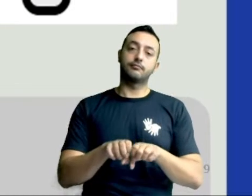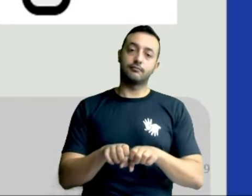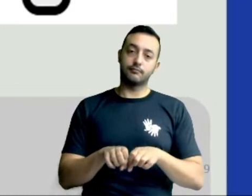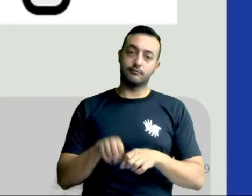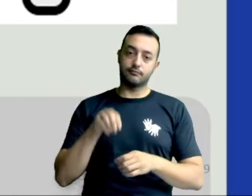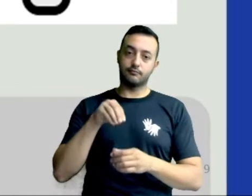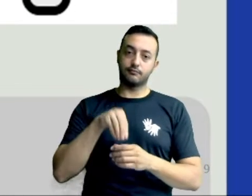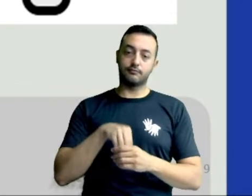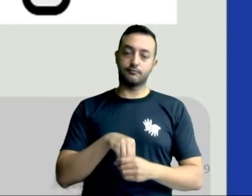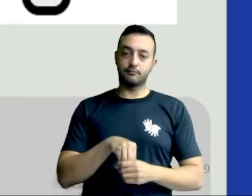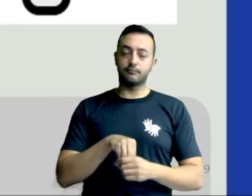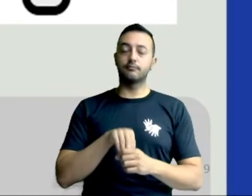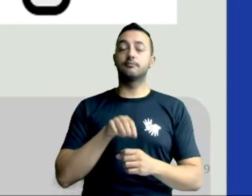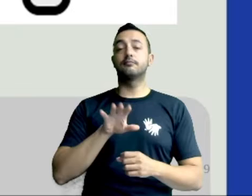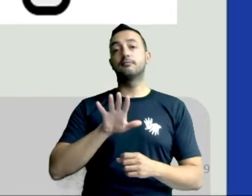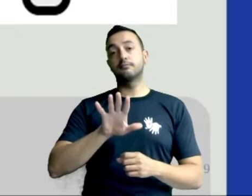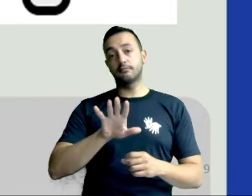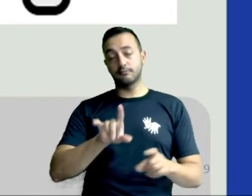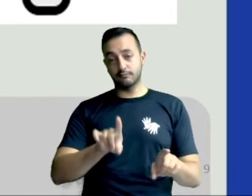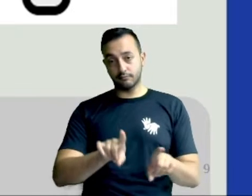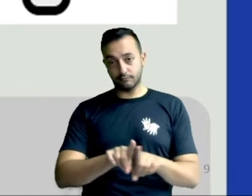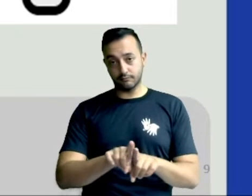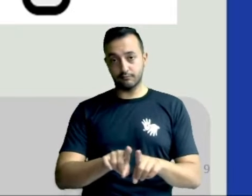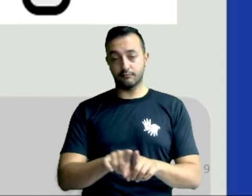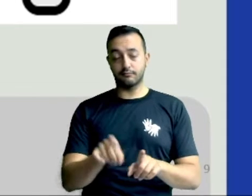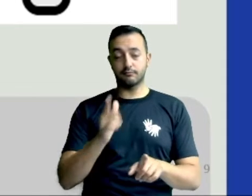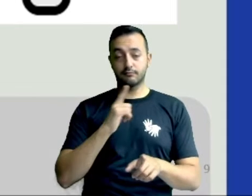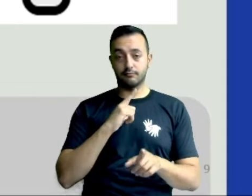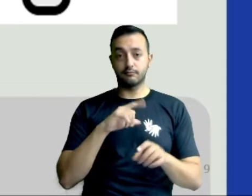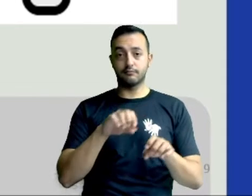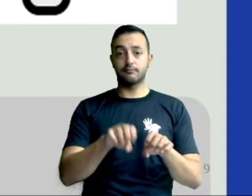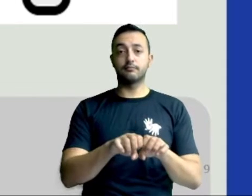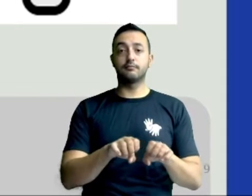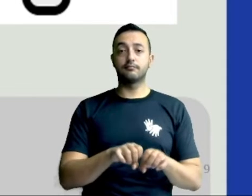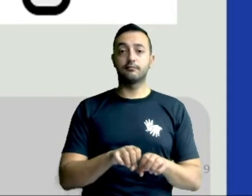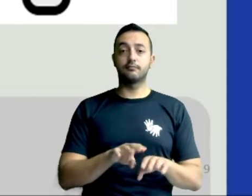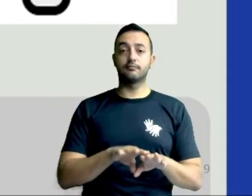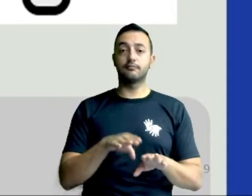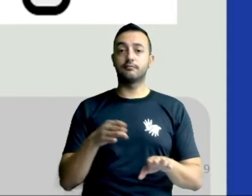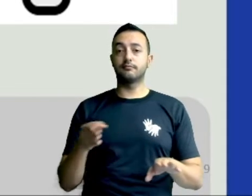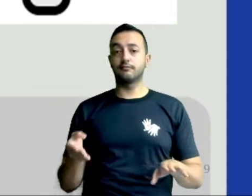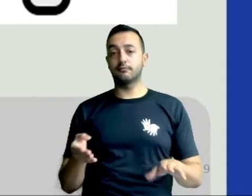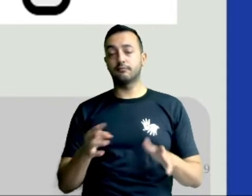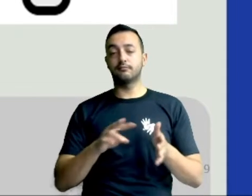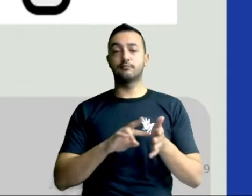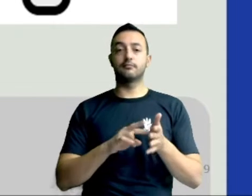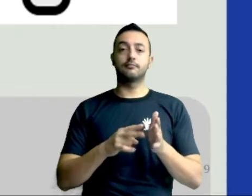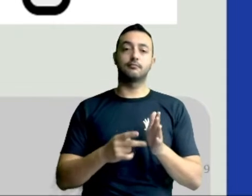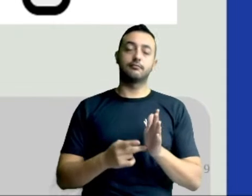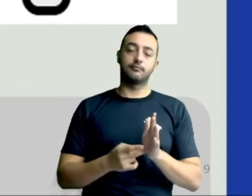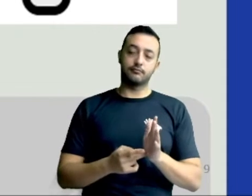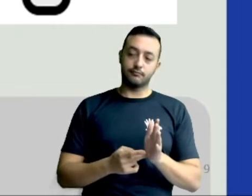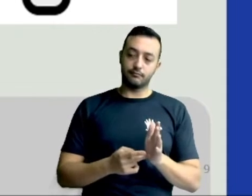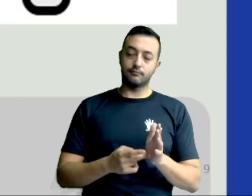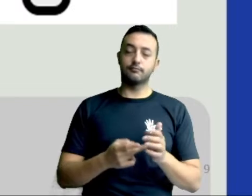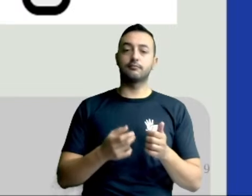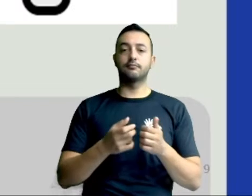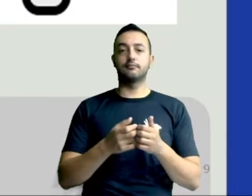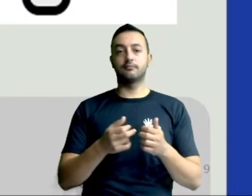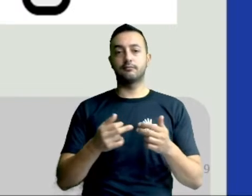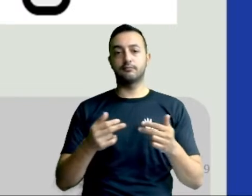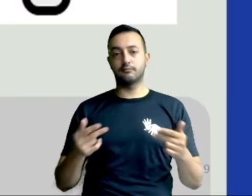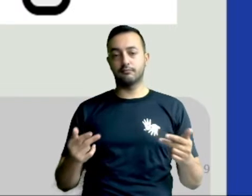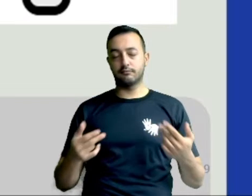do poema. Mas também temos a estrutura externa, que representa os